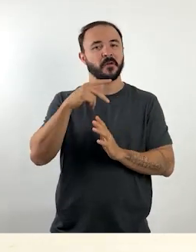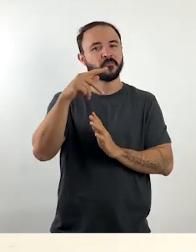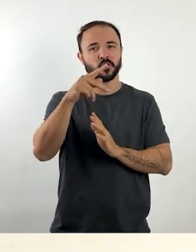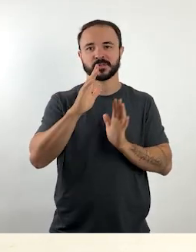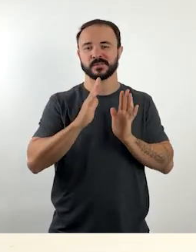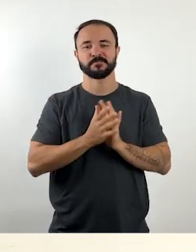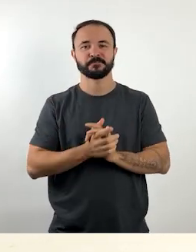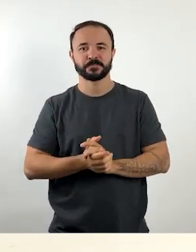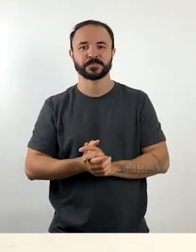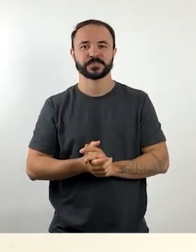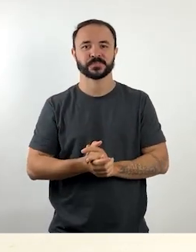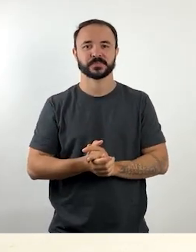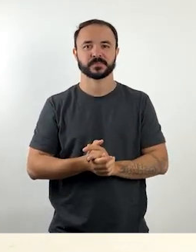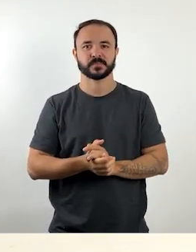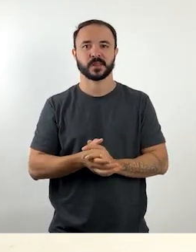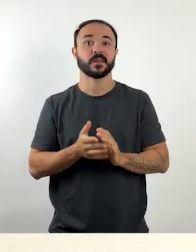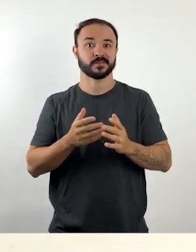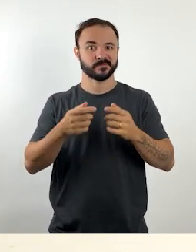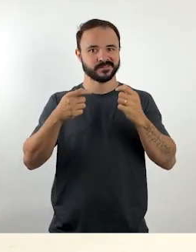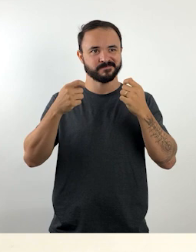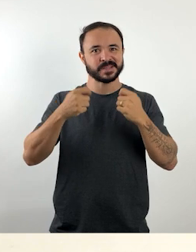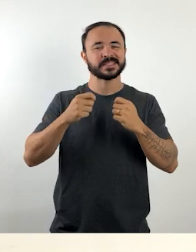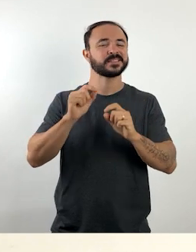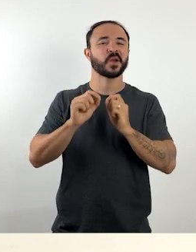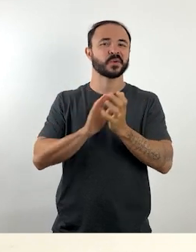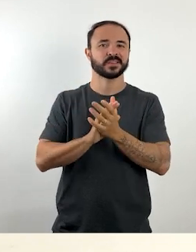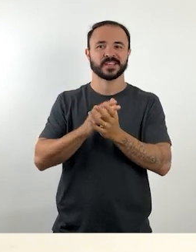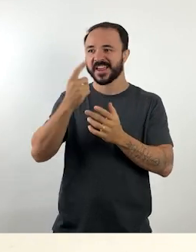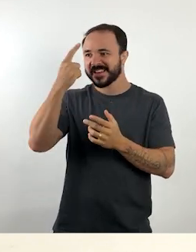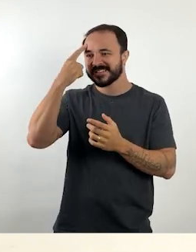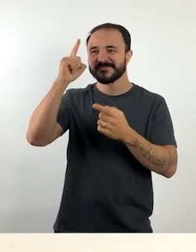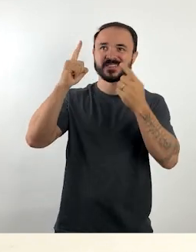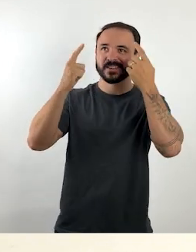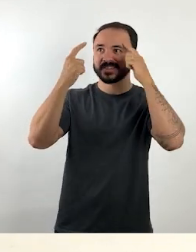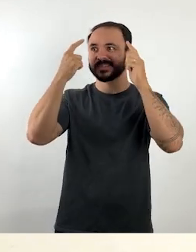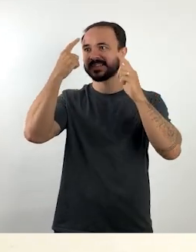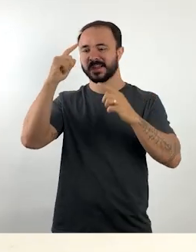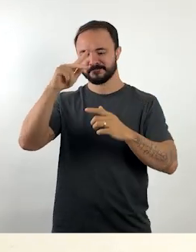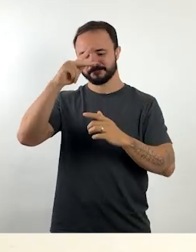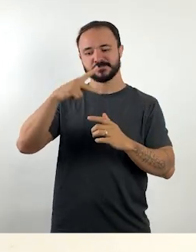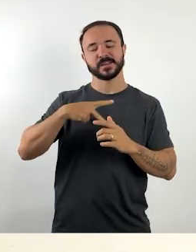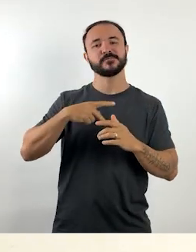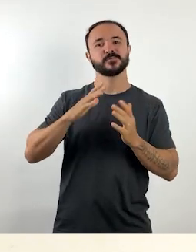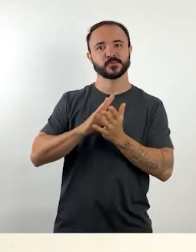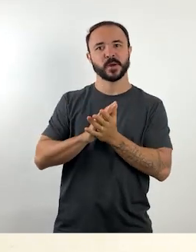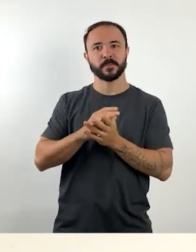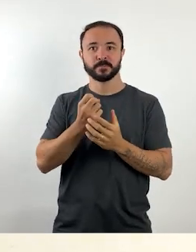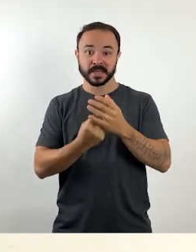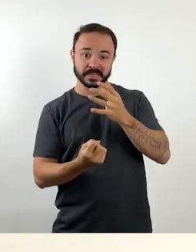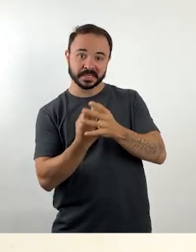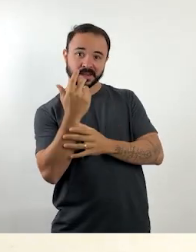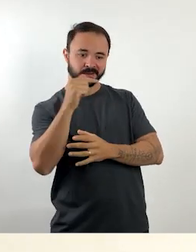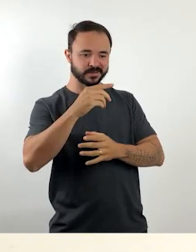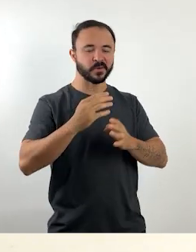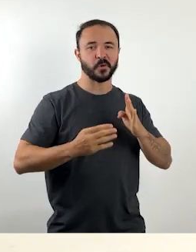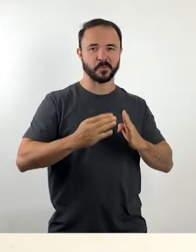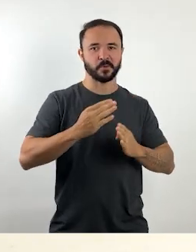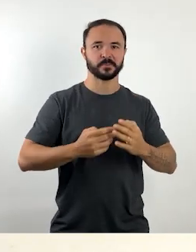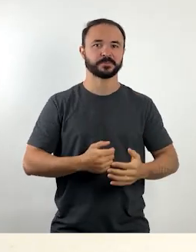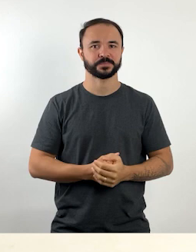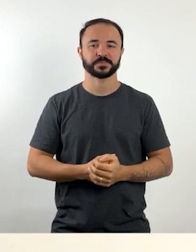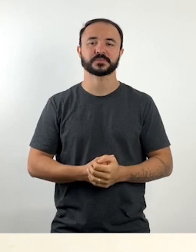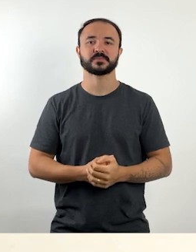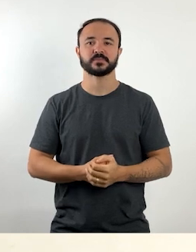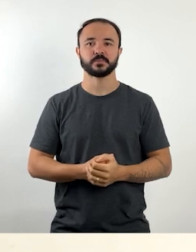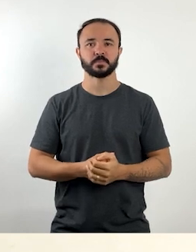gente lembrar é que nós precisamos ser criativos quando nós estamos montando esse tipo de robô.